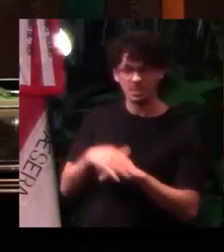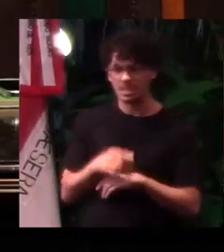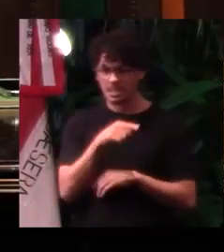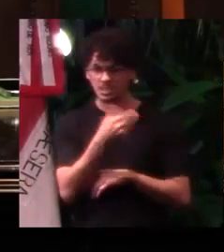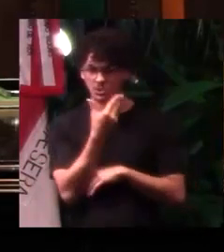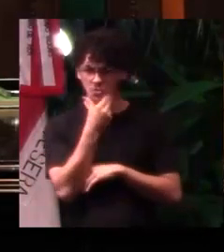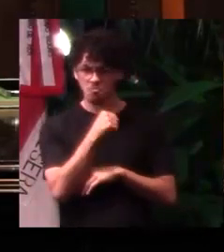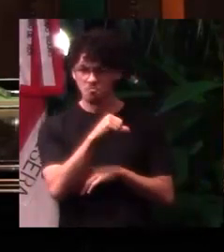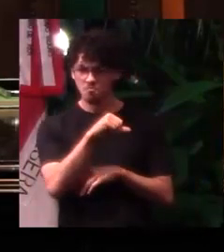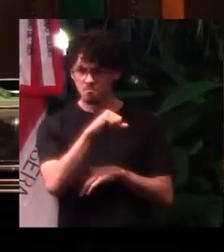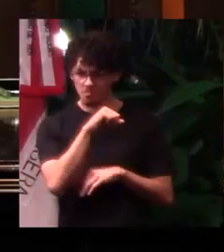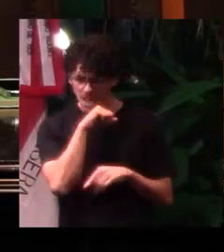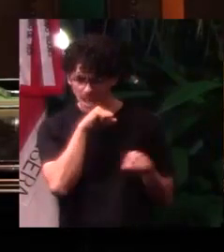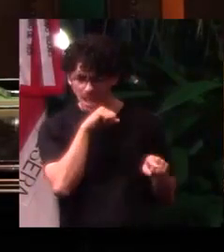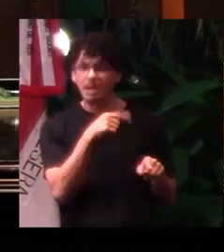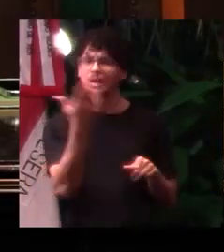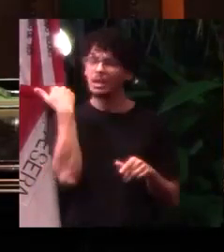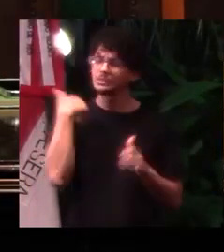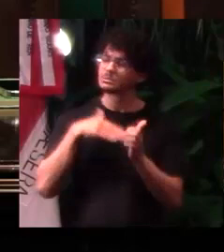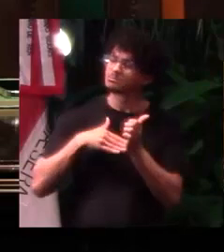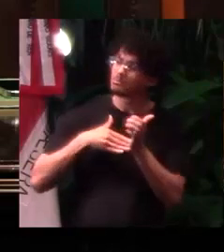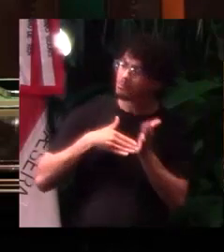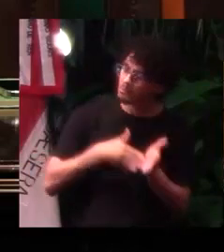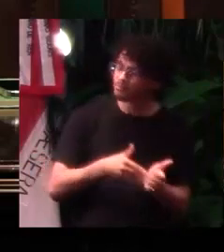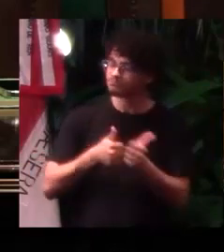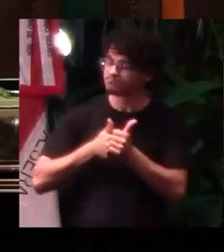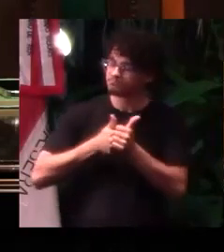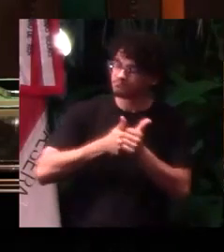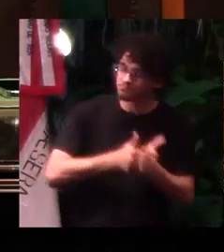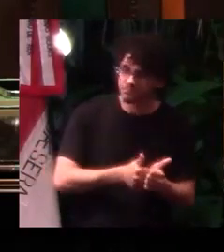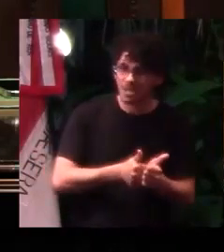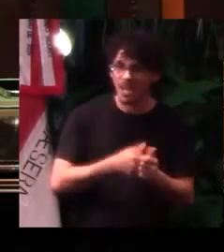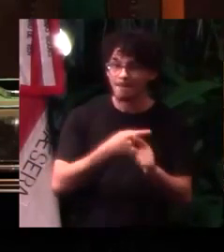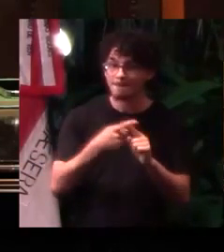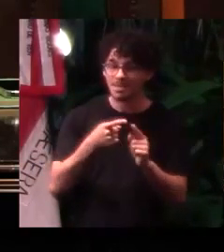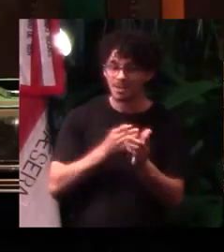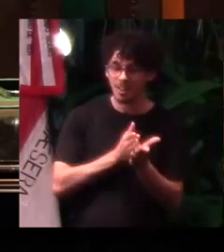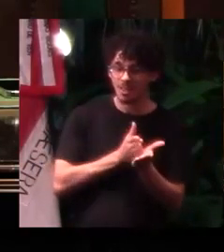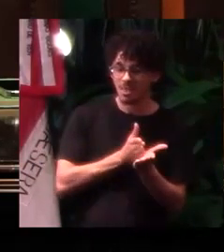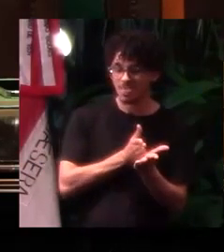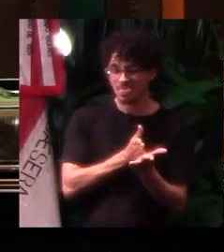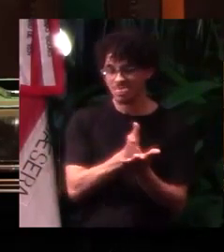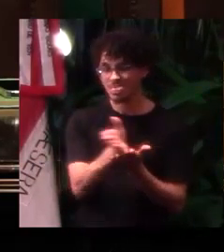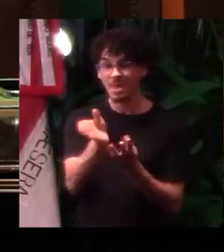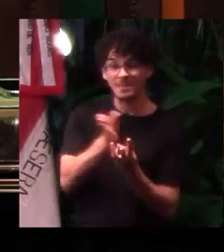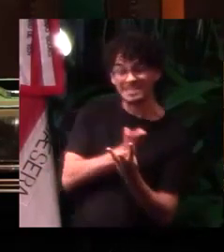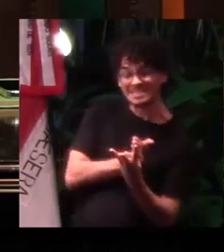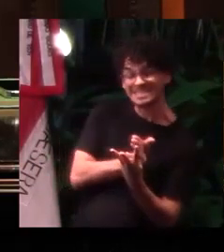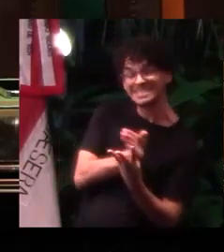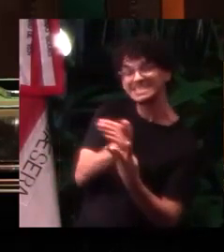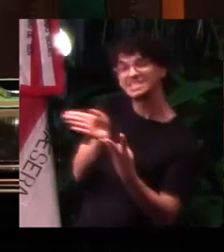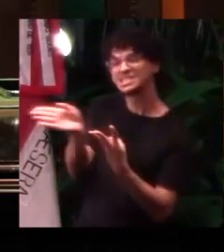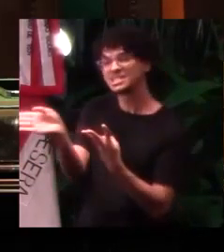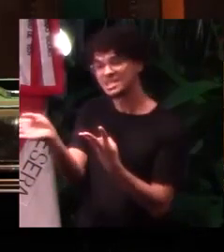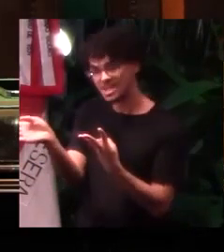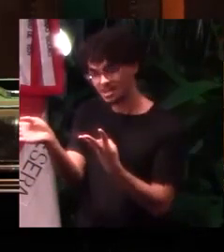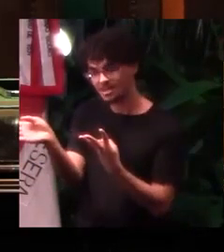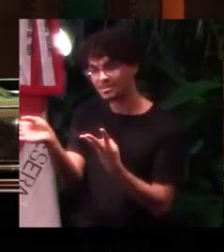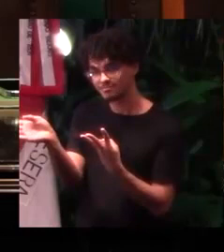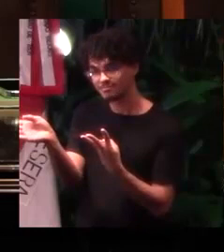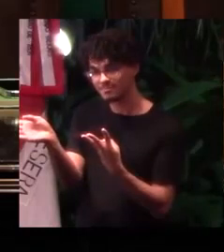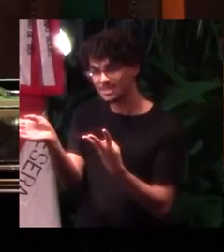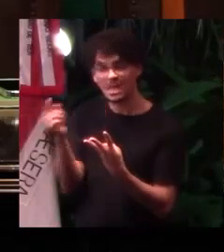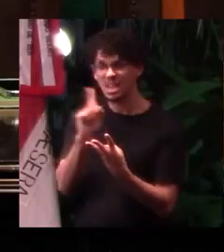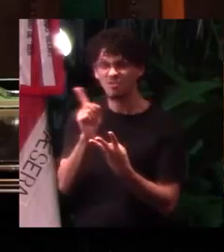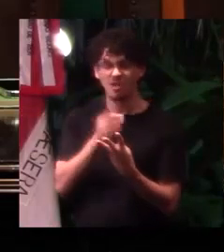um homem ordeiro, mas ele parte para uma terceira margem. Ele não vai para outro lugar, para outra margem. Ele fica